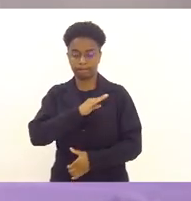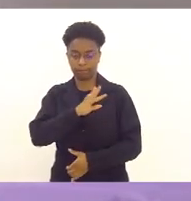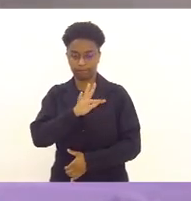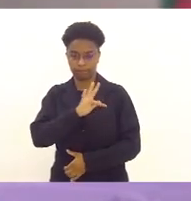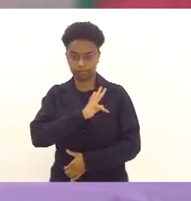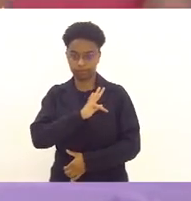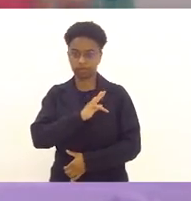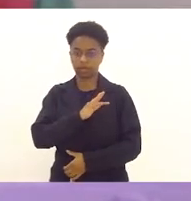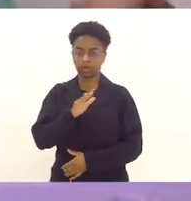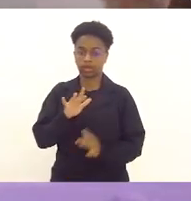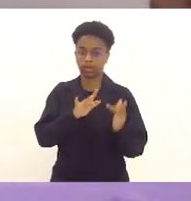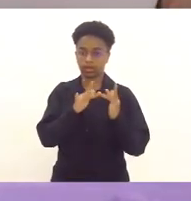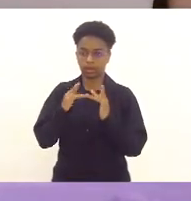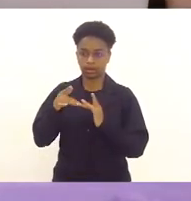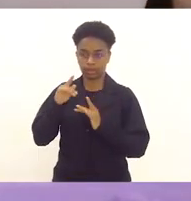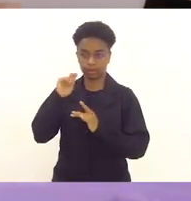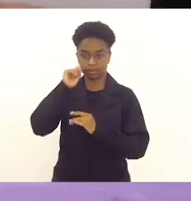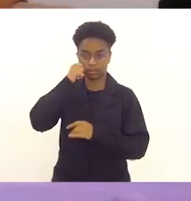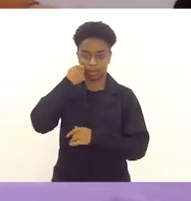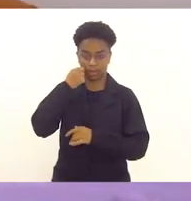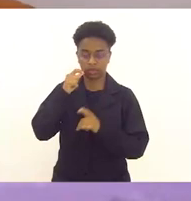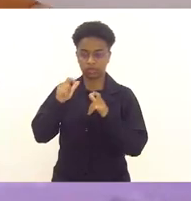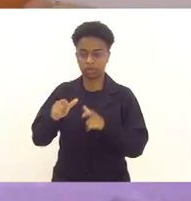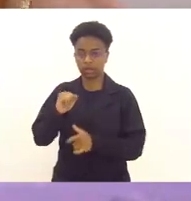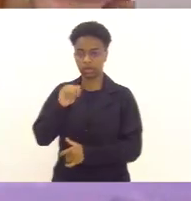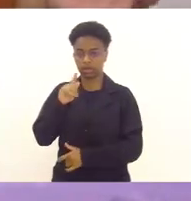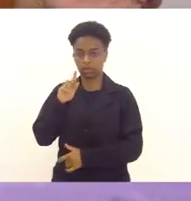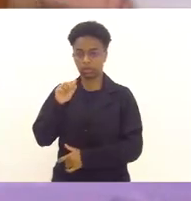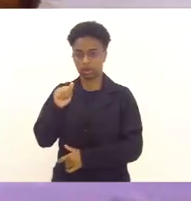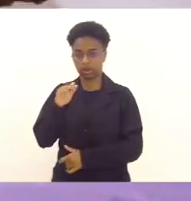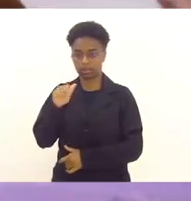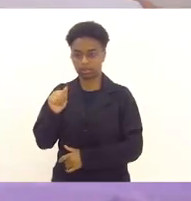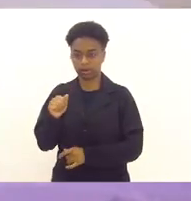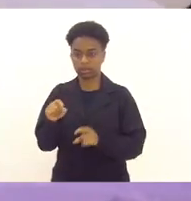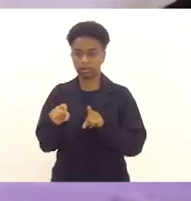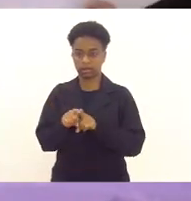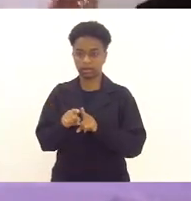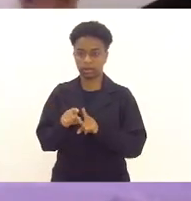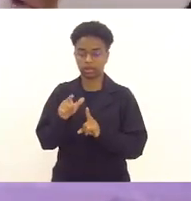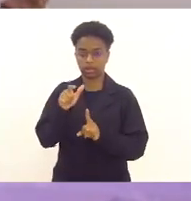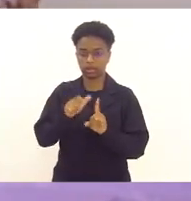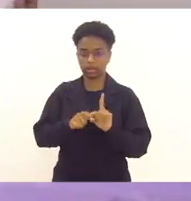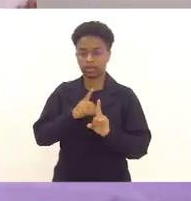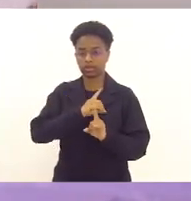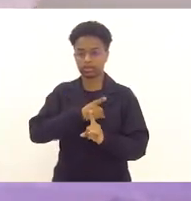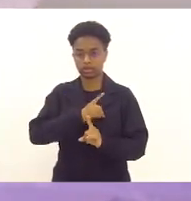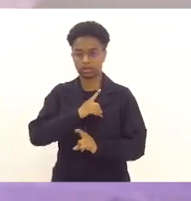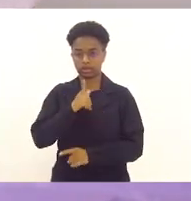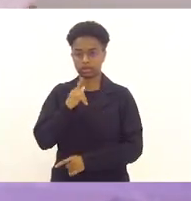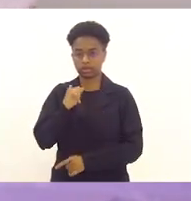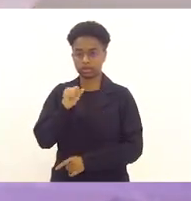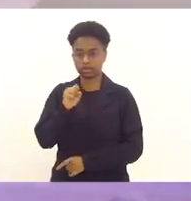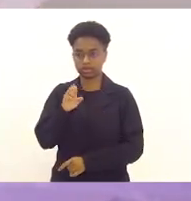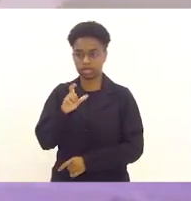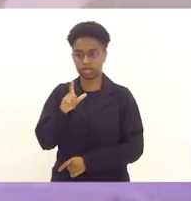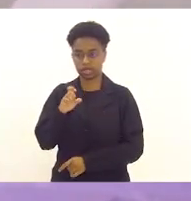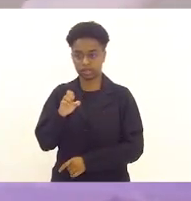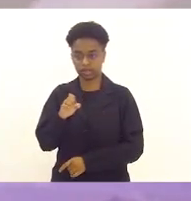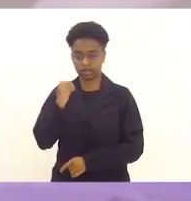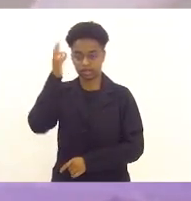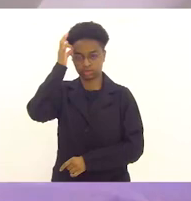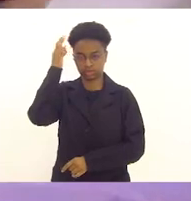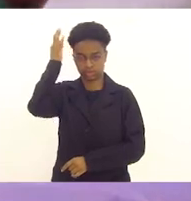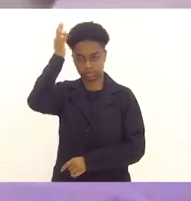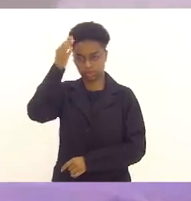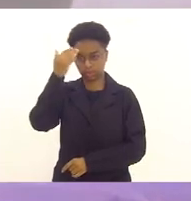de pretos de Iguaba Grande e essa e da senhora delegada Gisele do Espírito